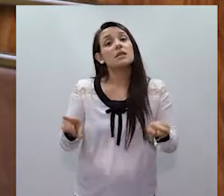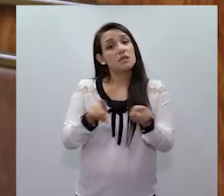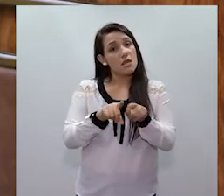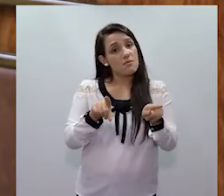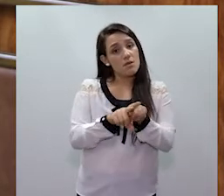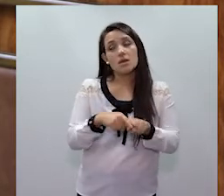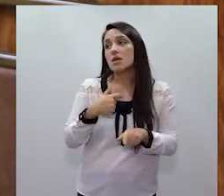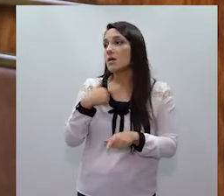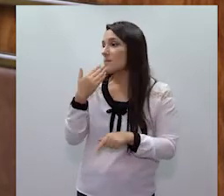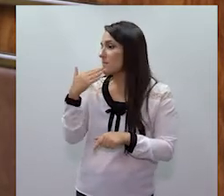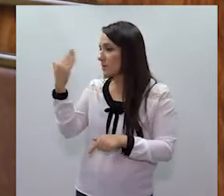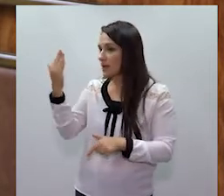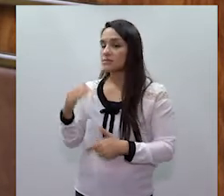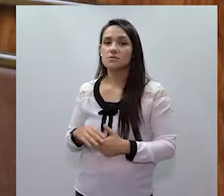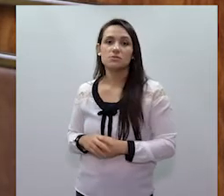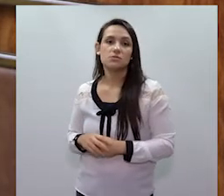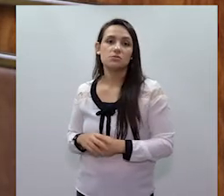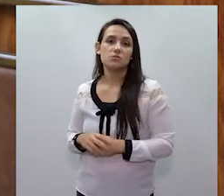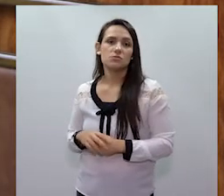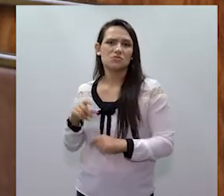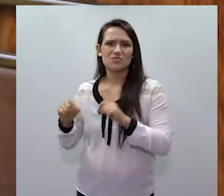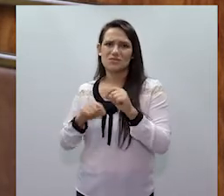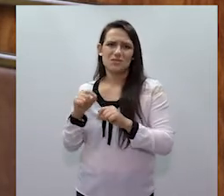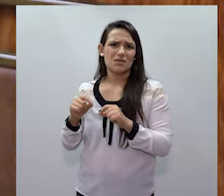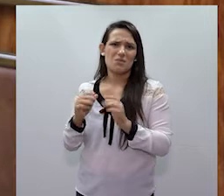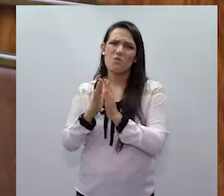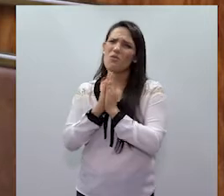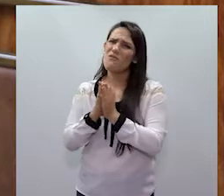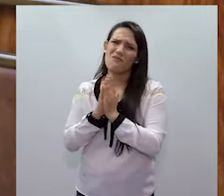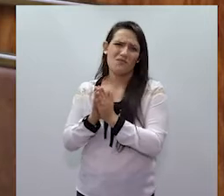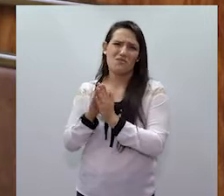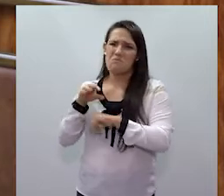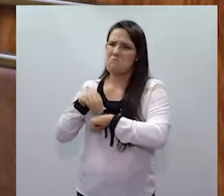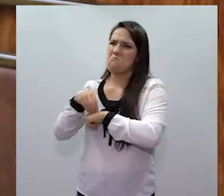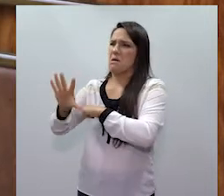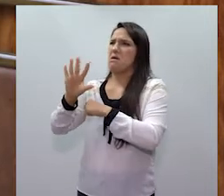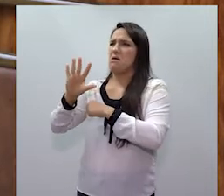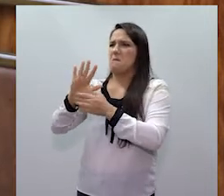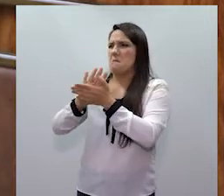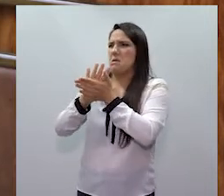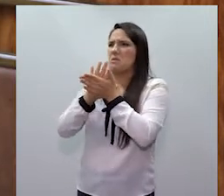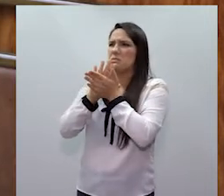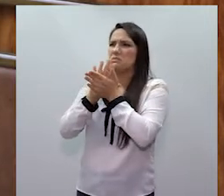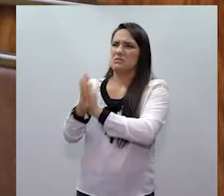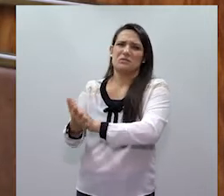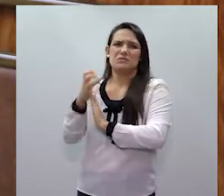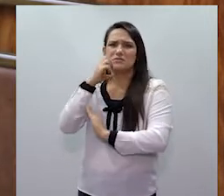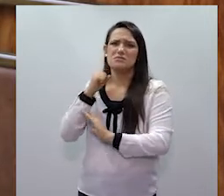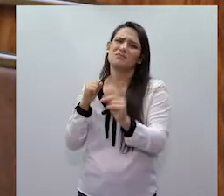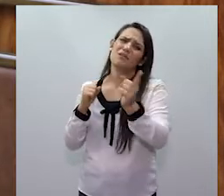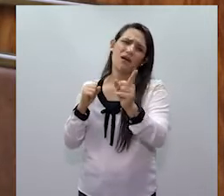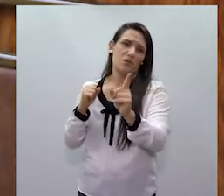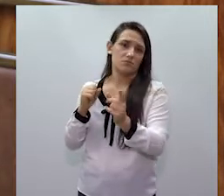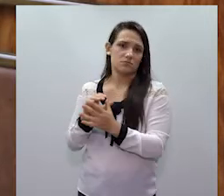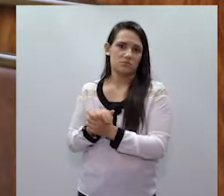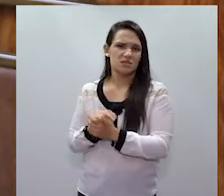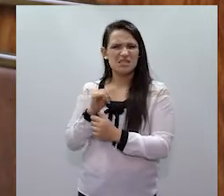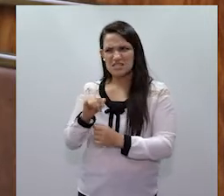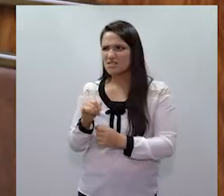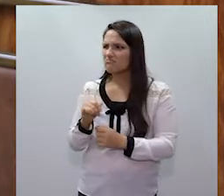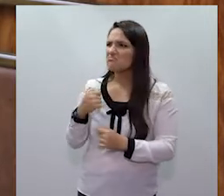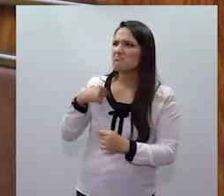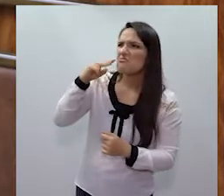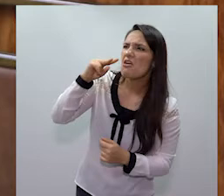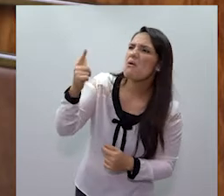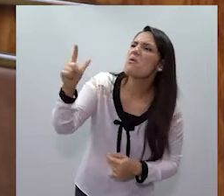que vocês não propaguem os preconceitos a respeito de adoção. Pelo contrário, quando ouvirem